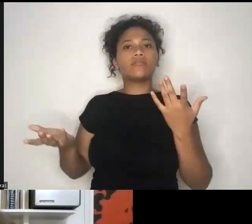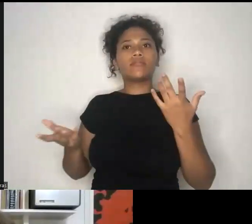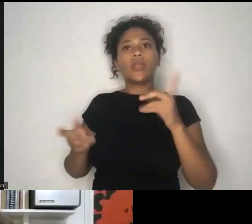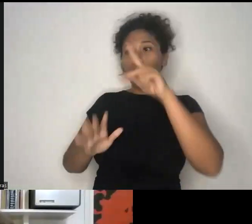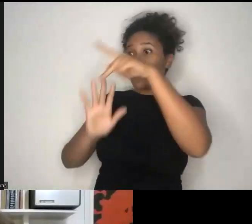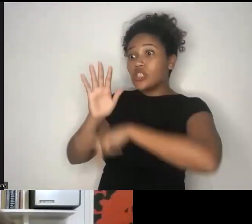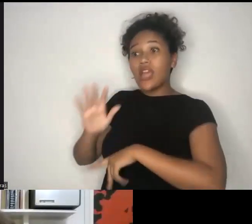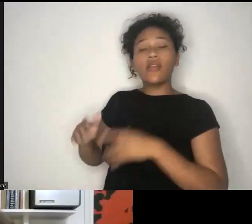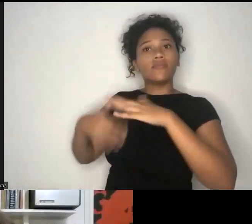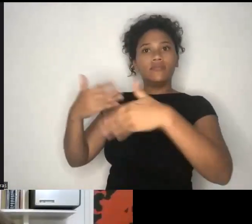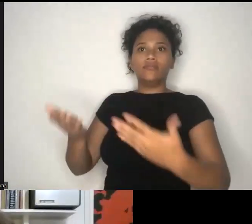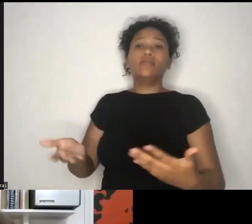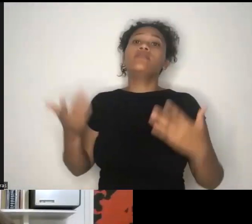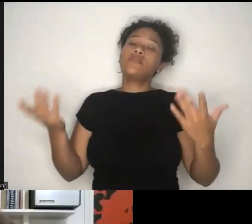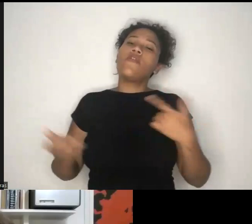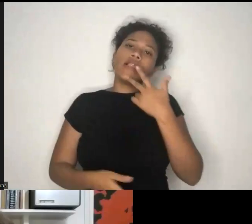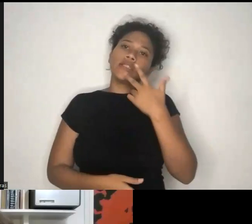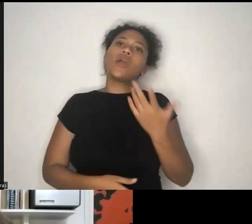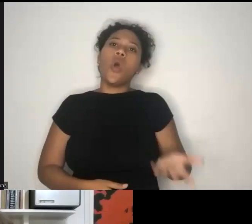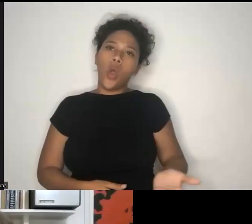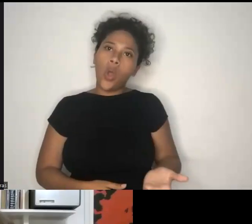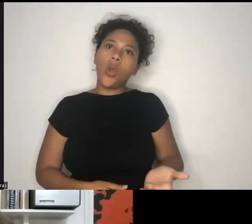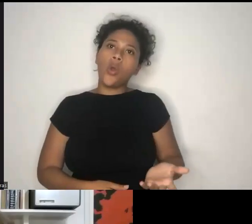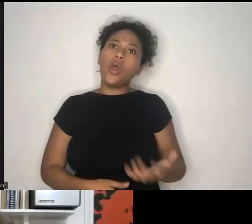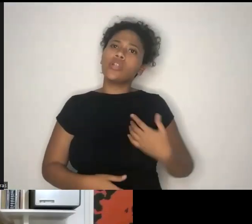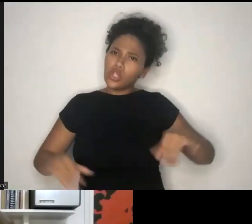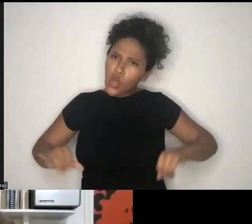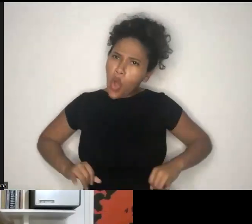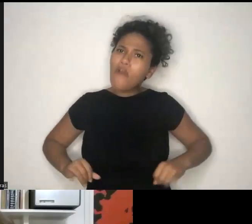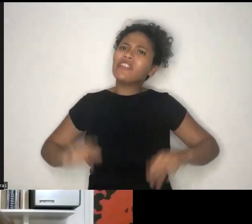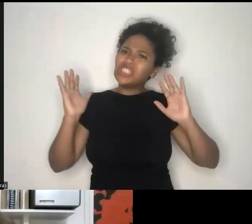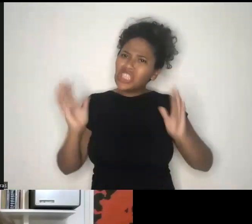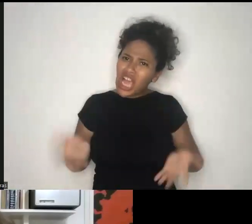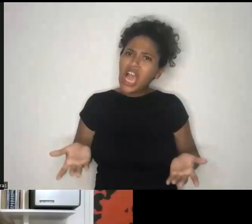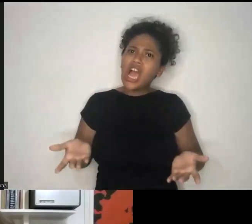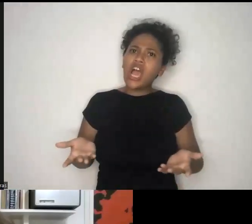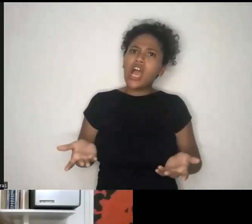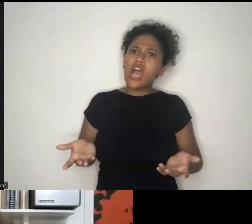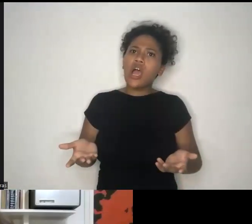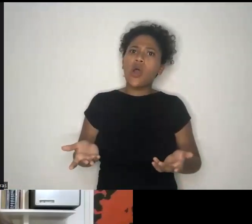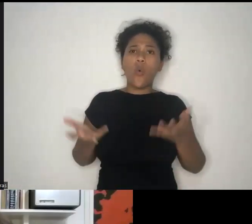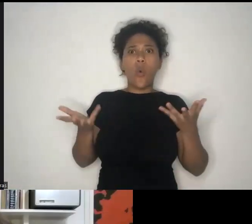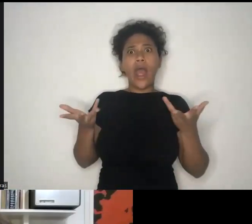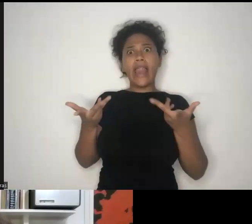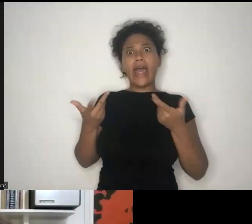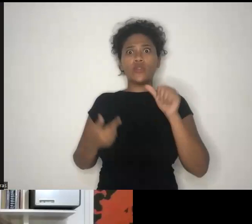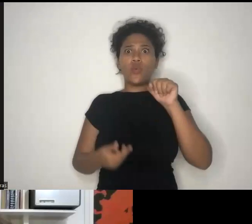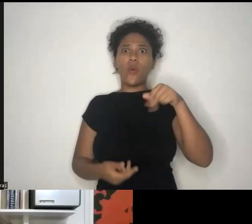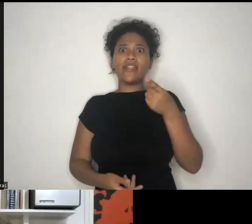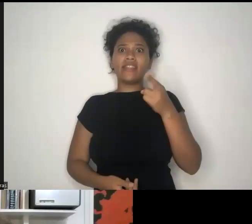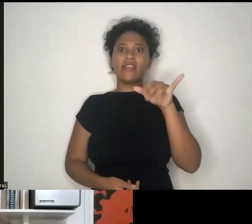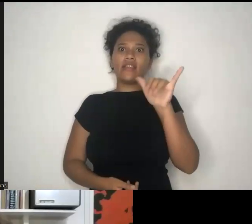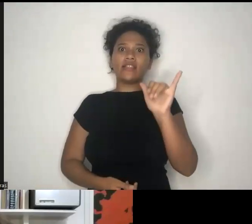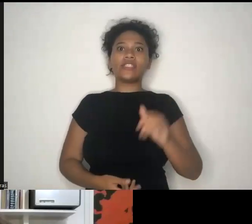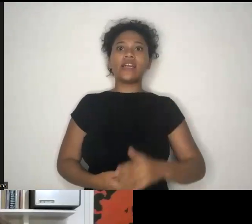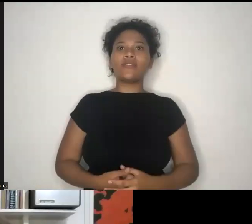Então fala assim galera todo já sofri muito com isso de fé não o padrão de qualidade do Andrei Não O Andrei isso O